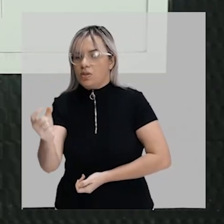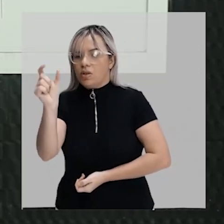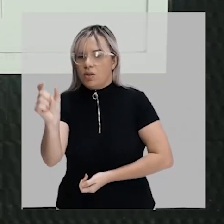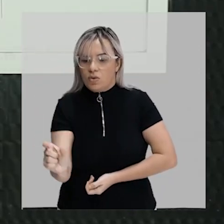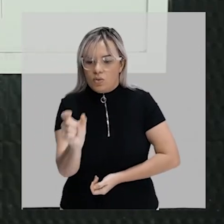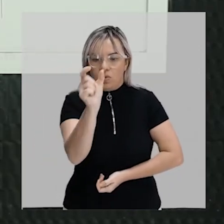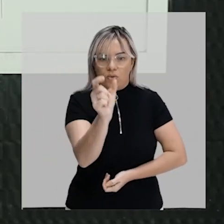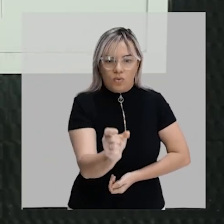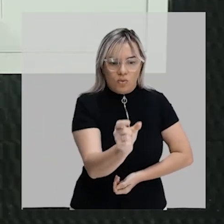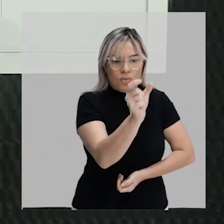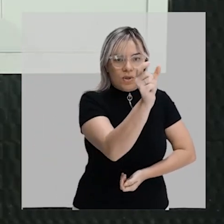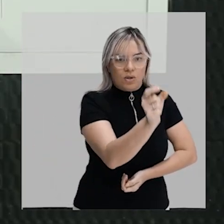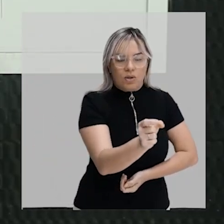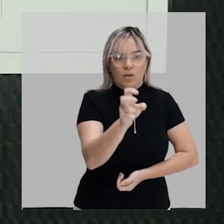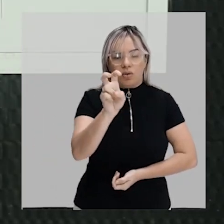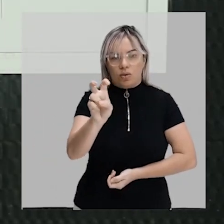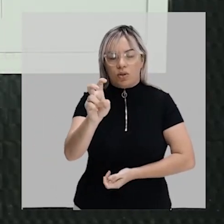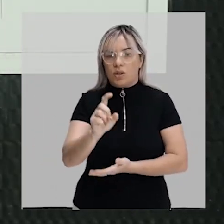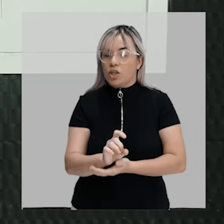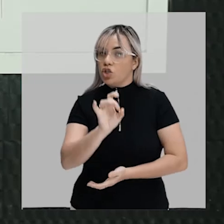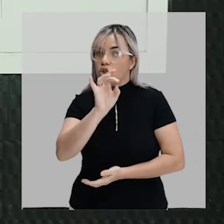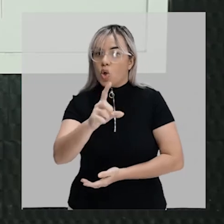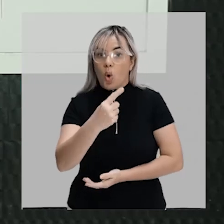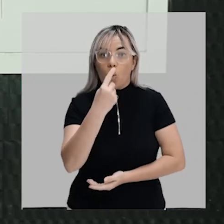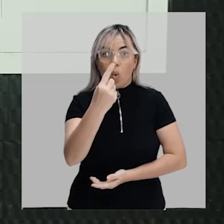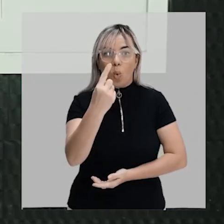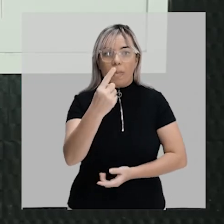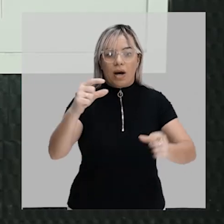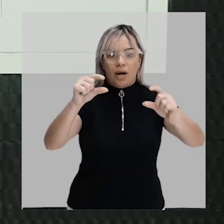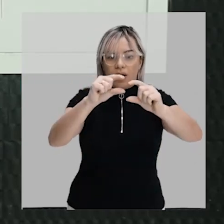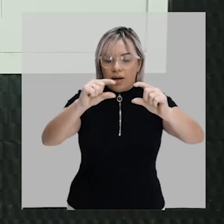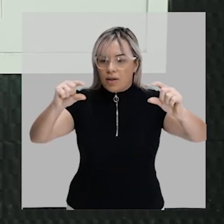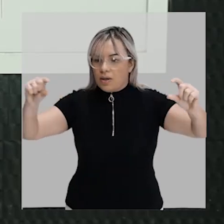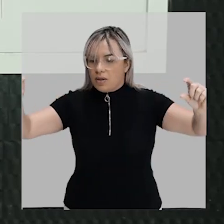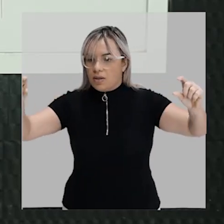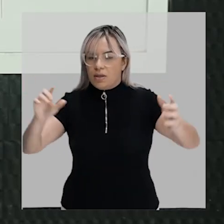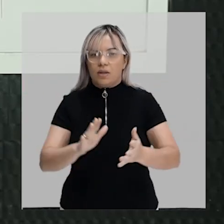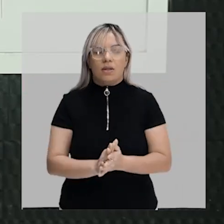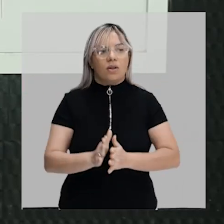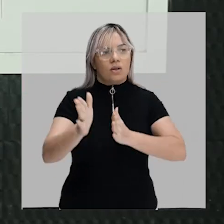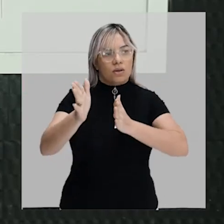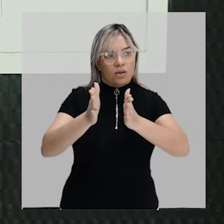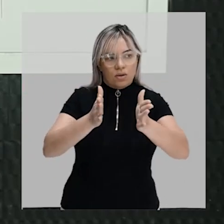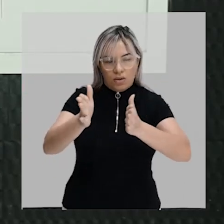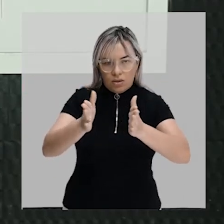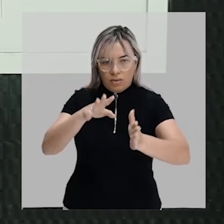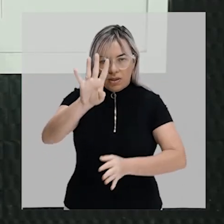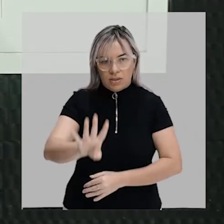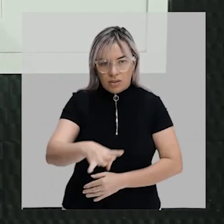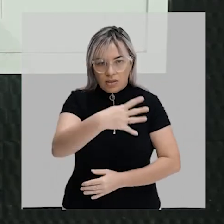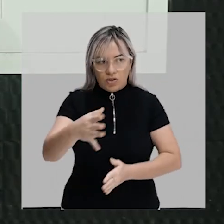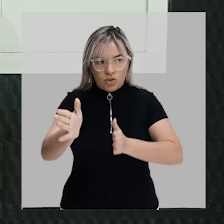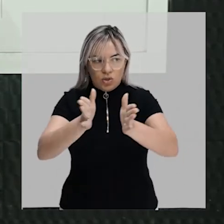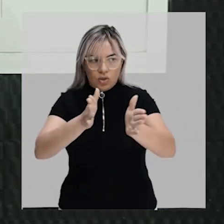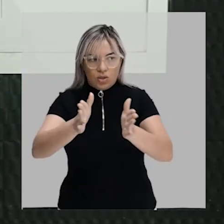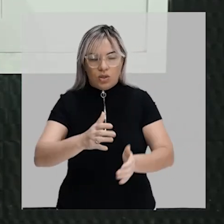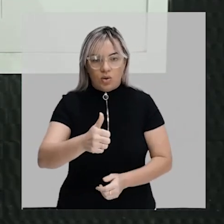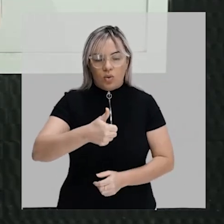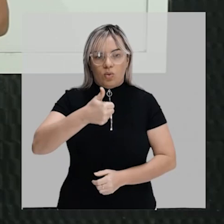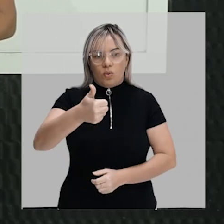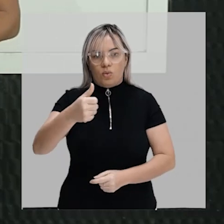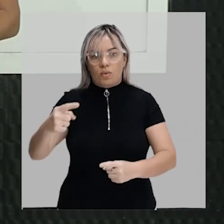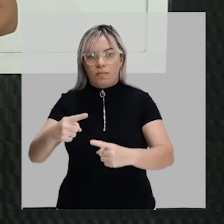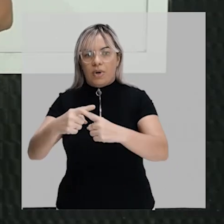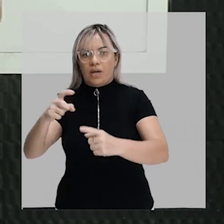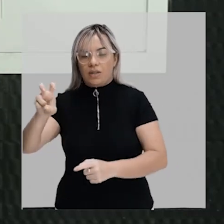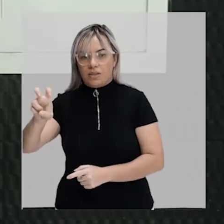e você tem uma linha é uma matriz na ordem 1 para 5 certo então quando